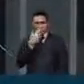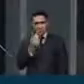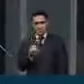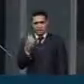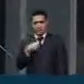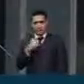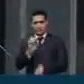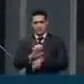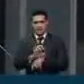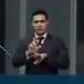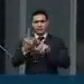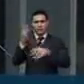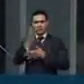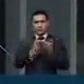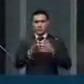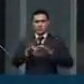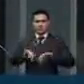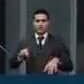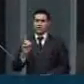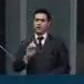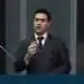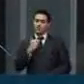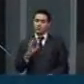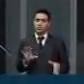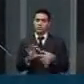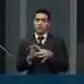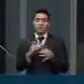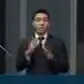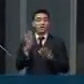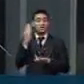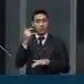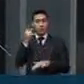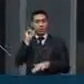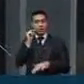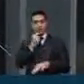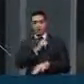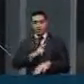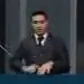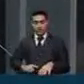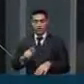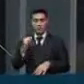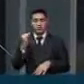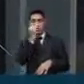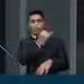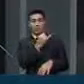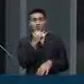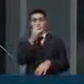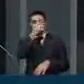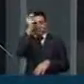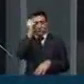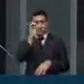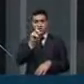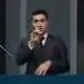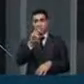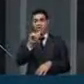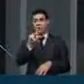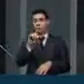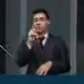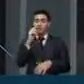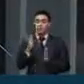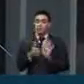diferentes. Lá dentro, nós sabemos ontem que a governadora Rosiana Sarney ligou para o prefeito Edivaldo Holanda Júnior para propor